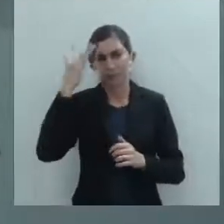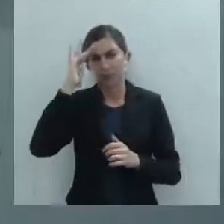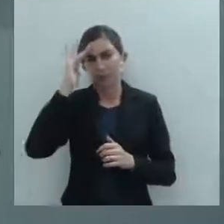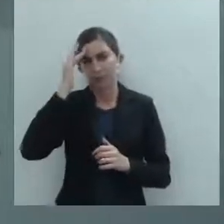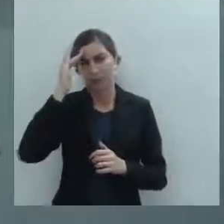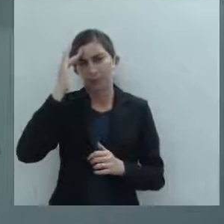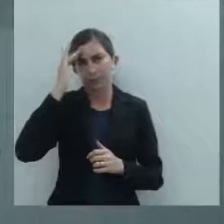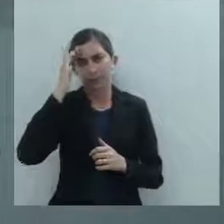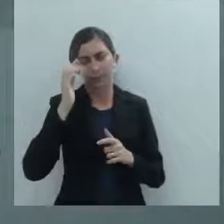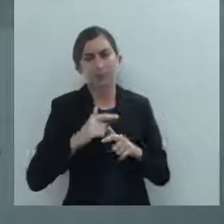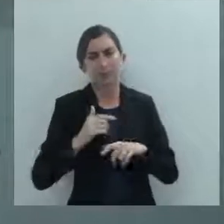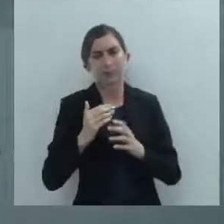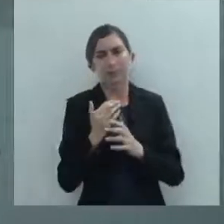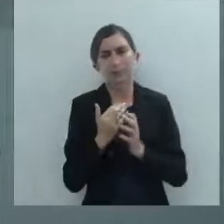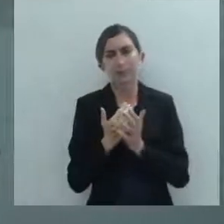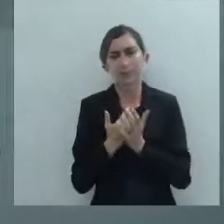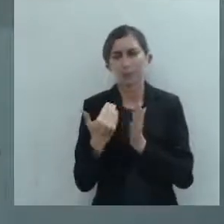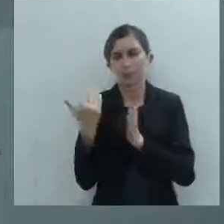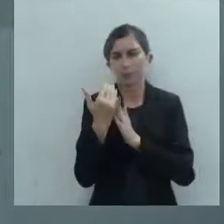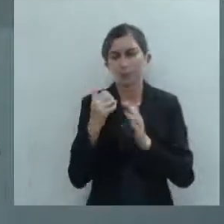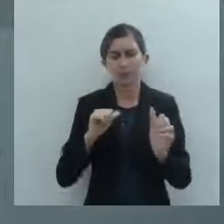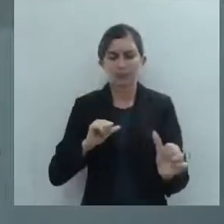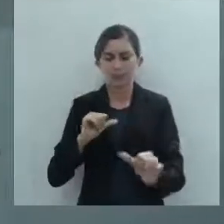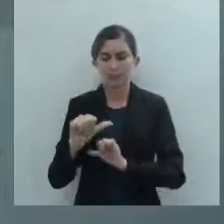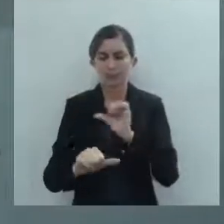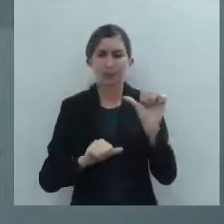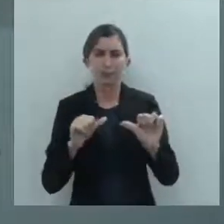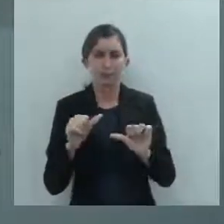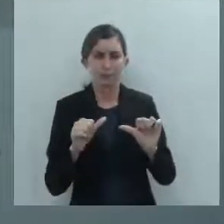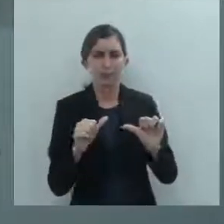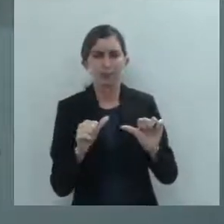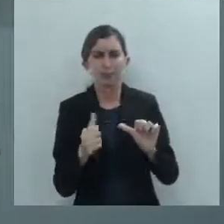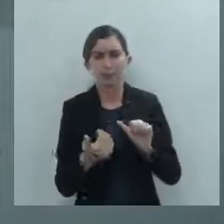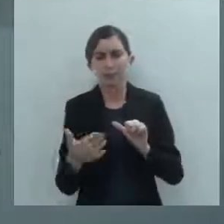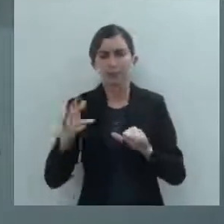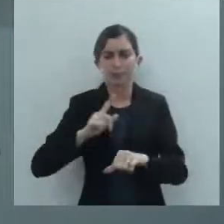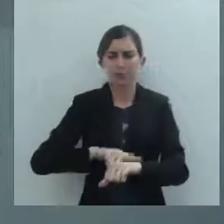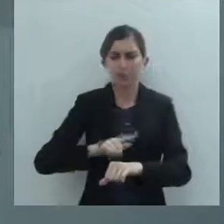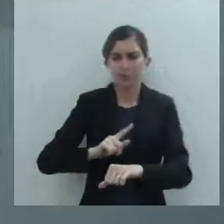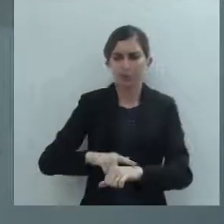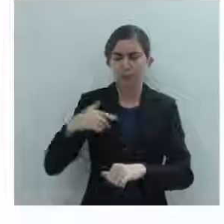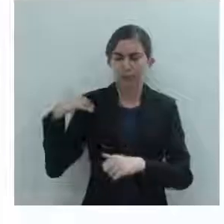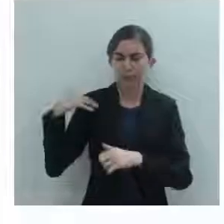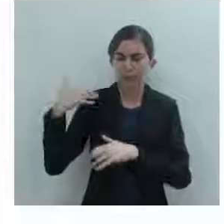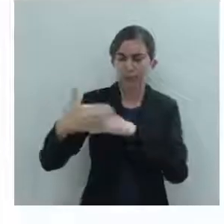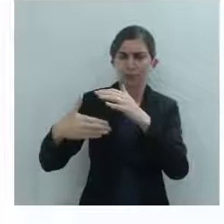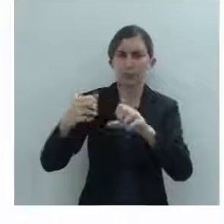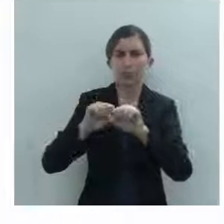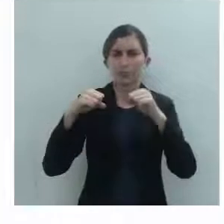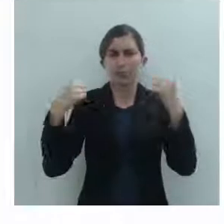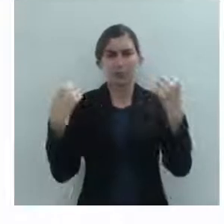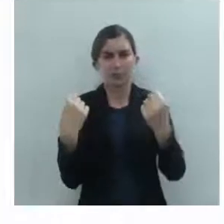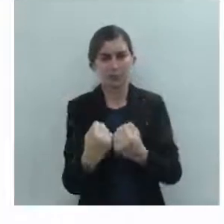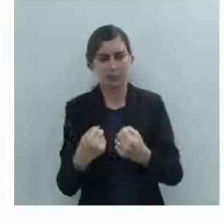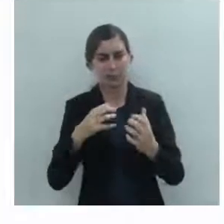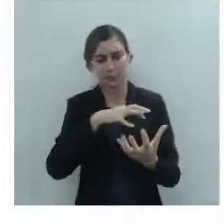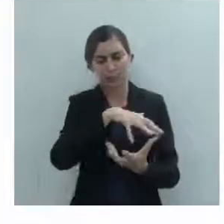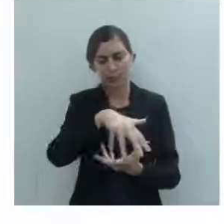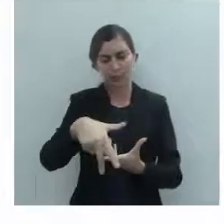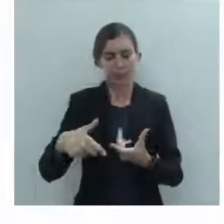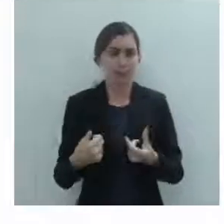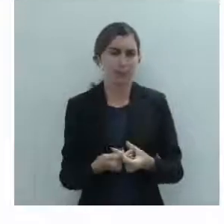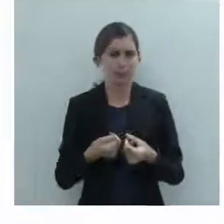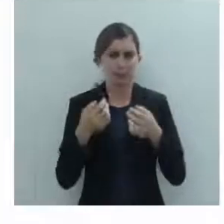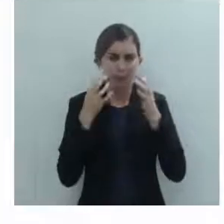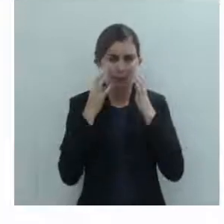ainda mais essa mudança provocada através do tempo É verdade do nosso mundo